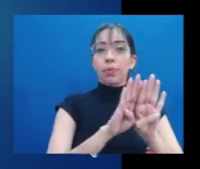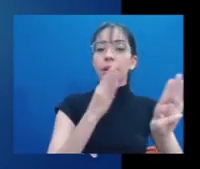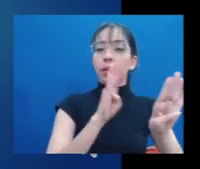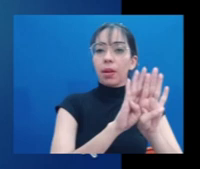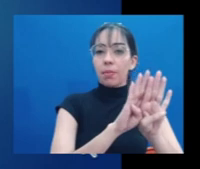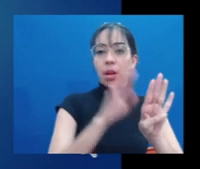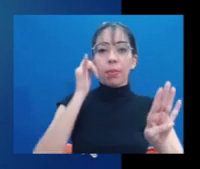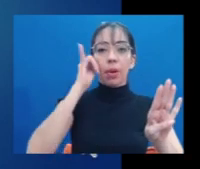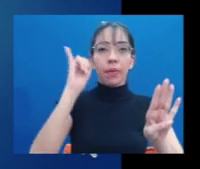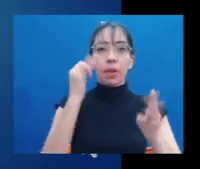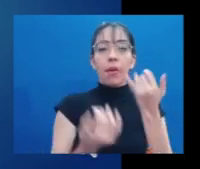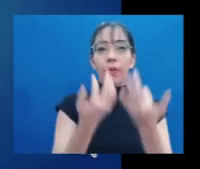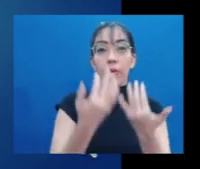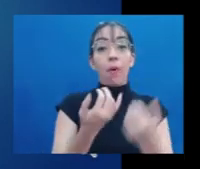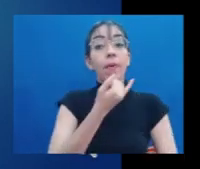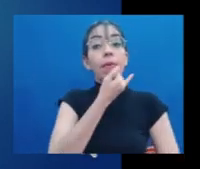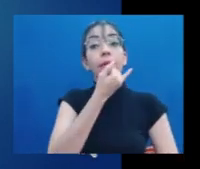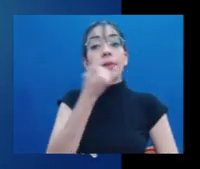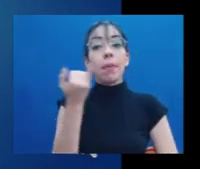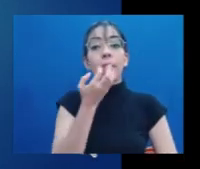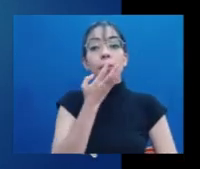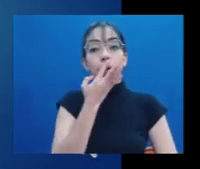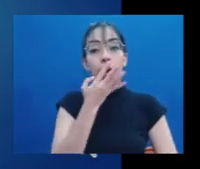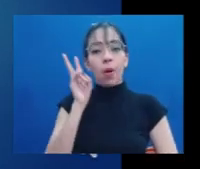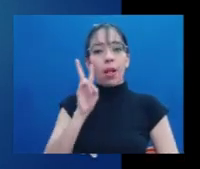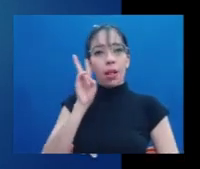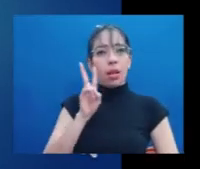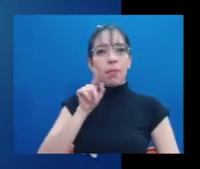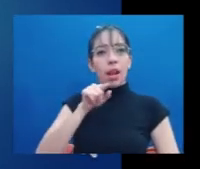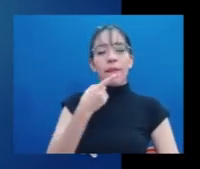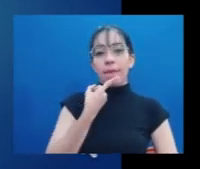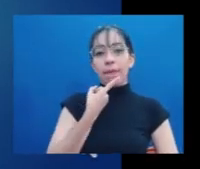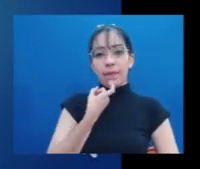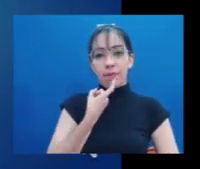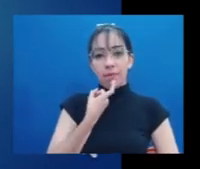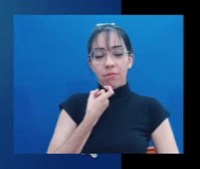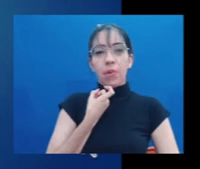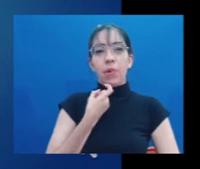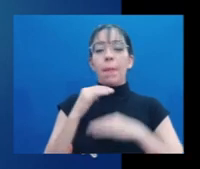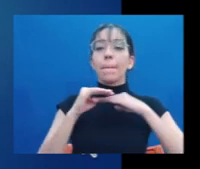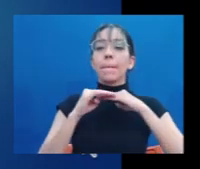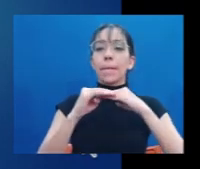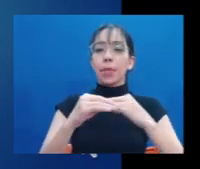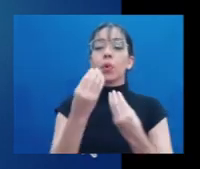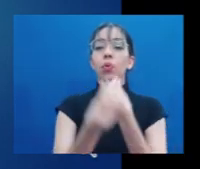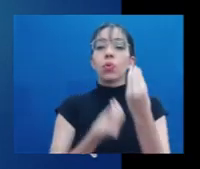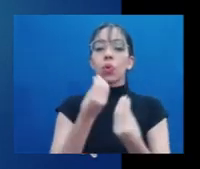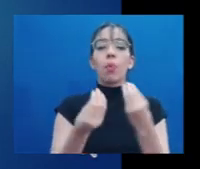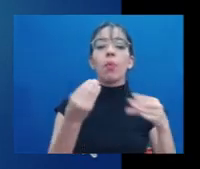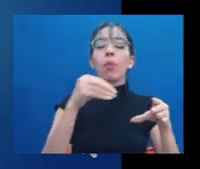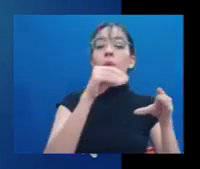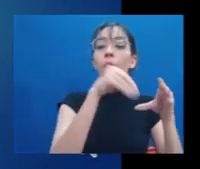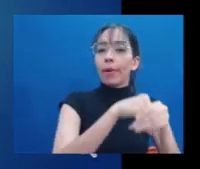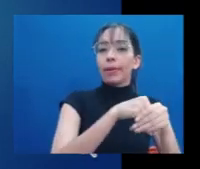entrem em combustão, tá? Agora, quando a pessoa já tem produtos em menor escala, pode usar essas safety cans aqui, que são para